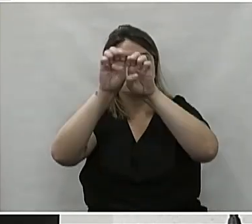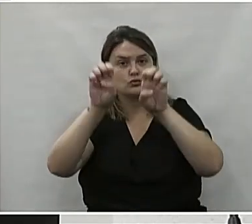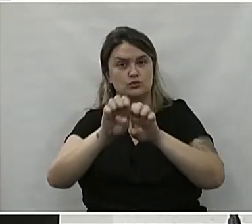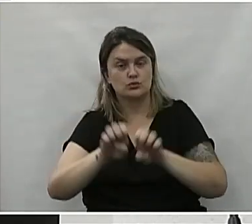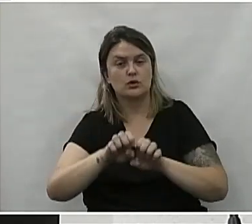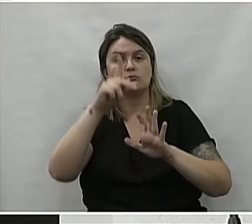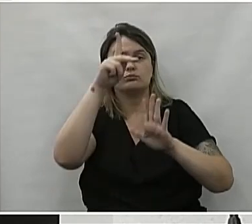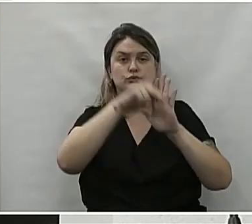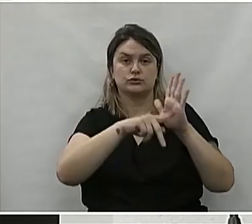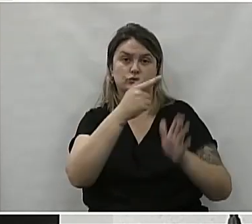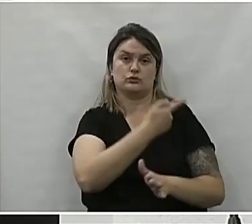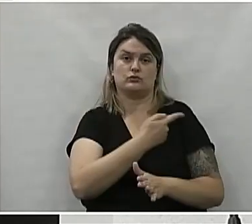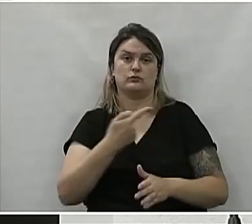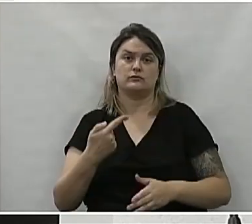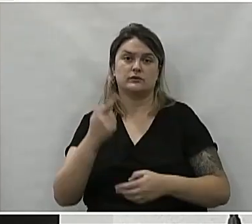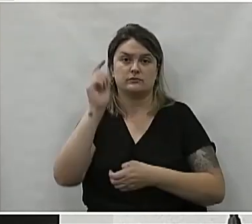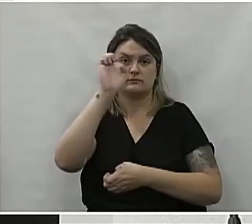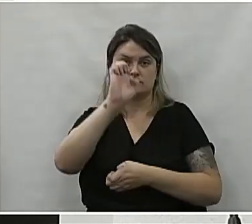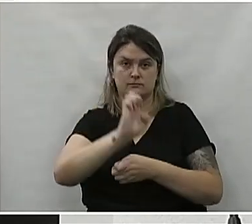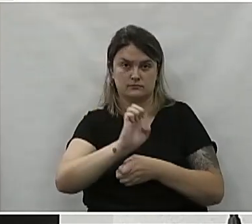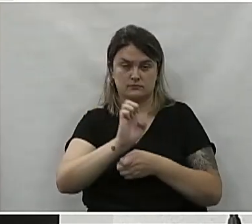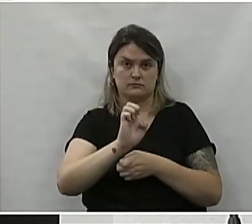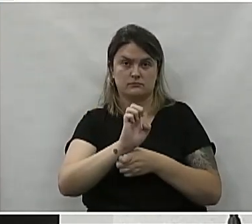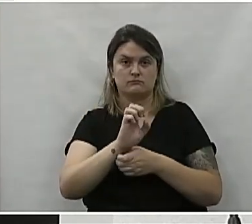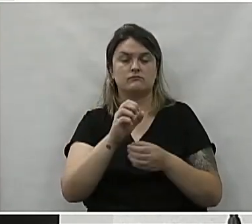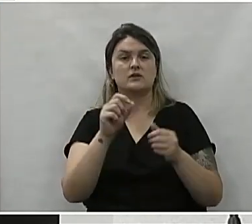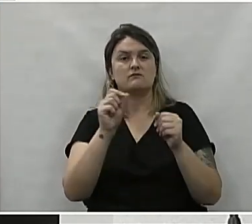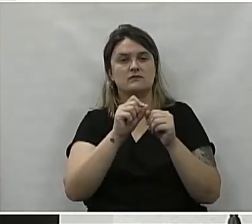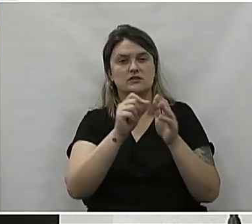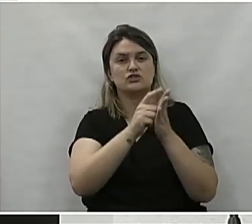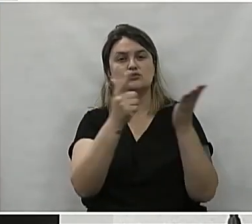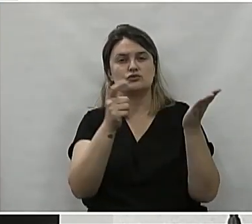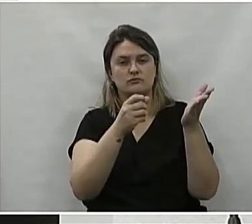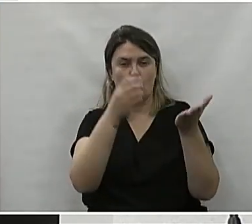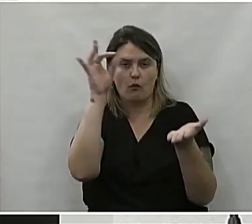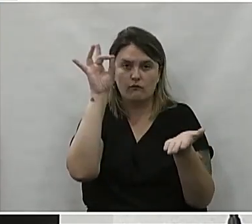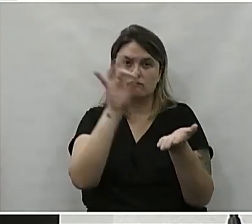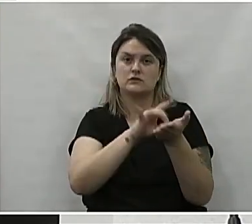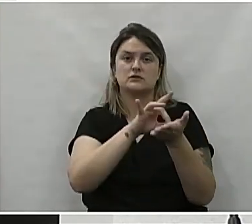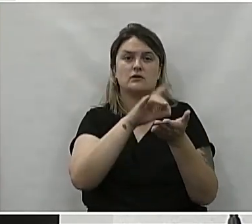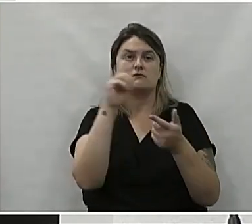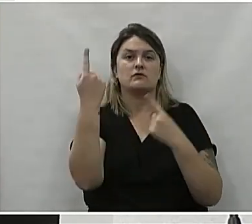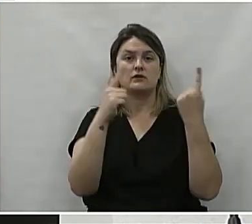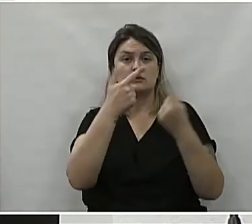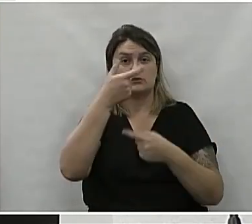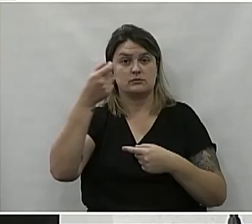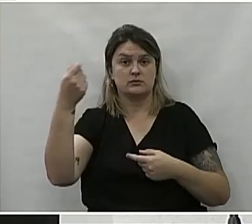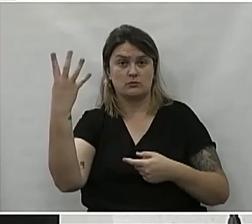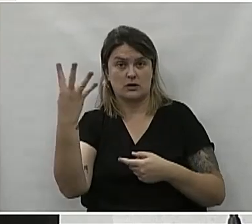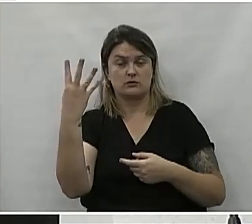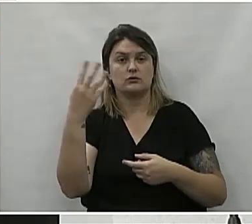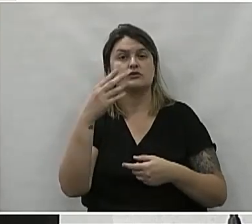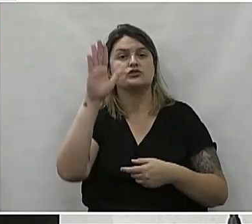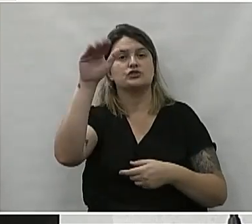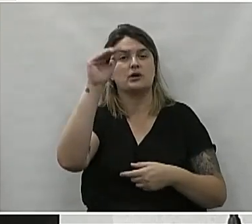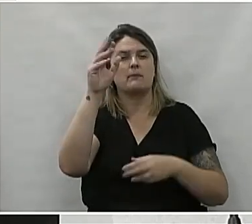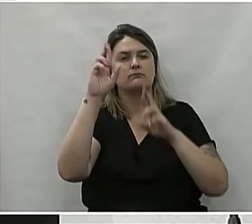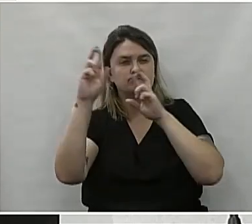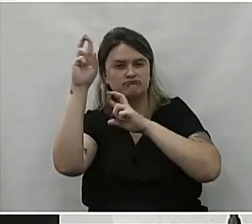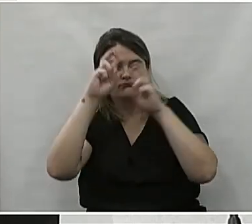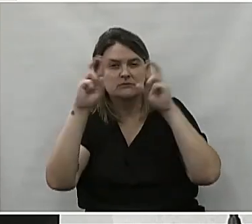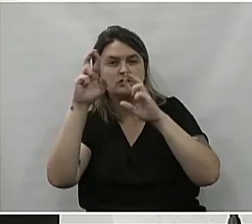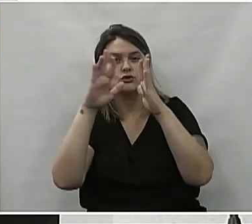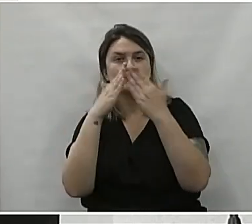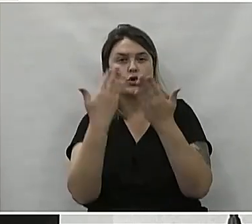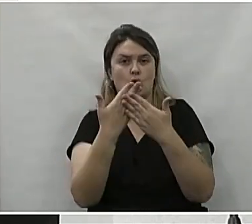De programa De governo Do estado E foi lançado Oficialmente Em fevereiro De 2004 Com a denominação Patrulha Escolar